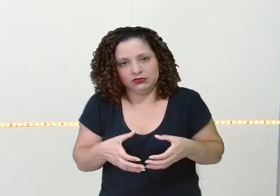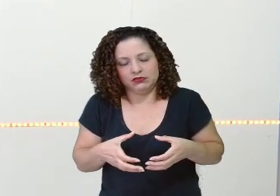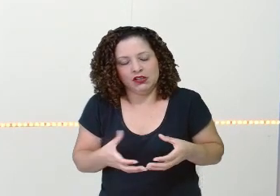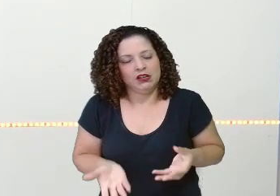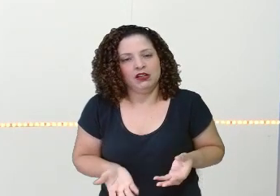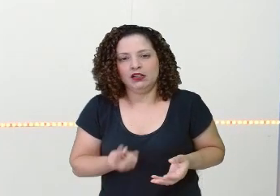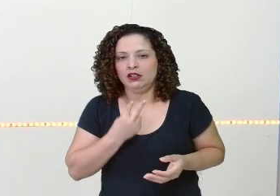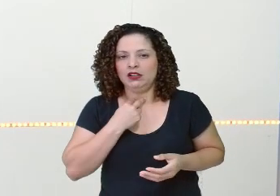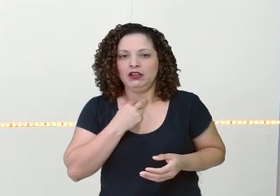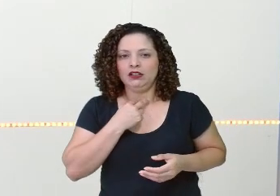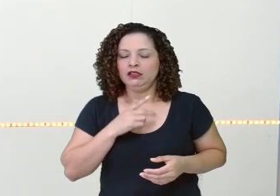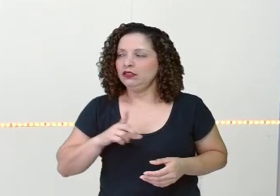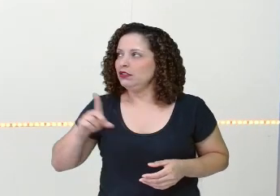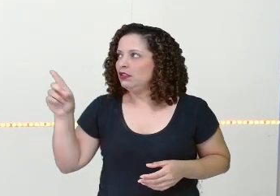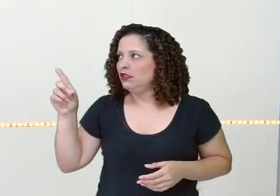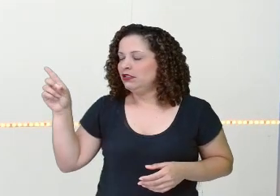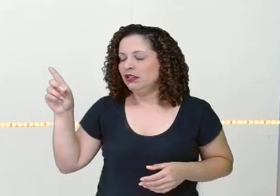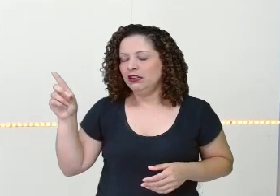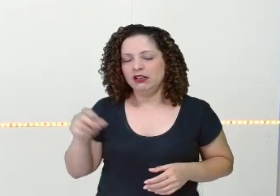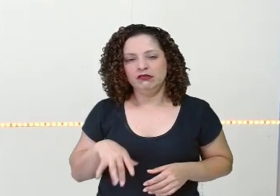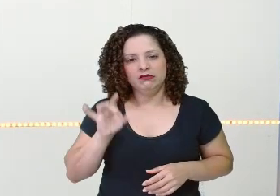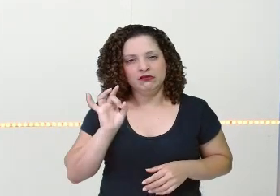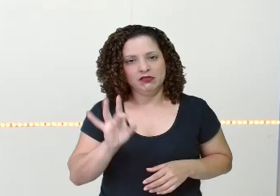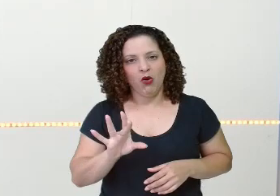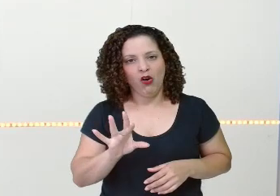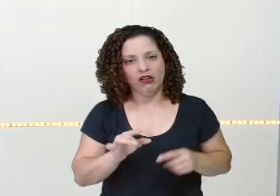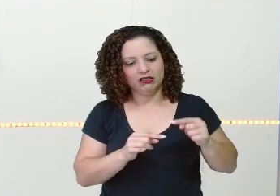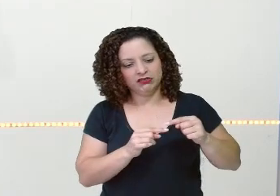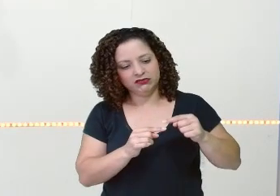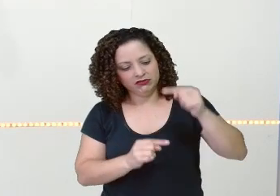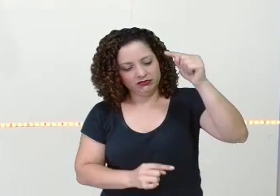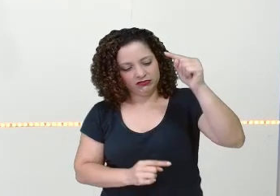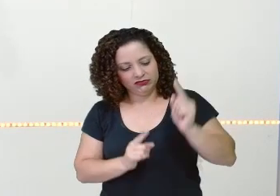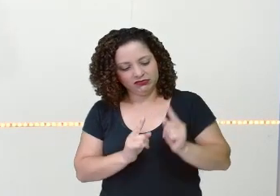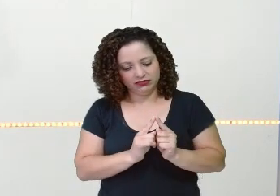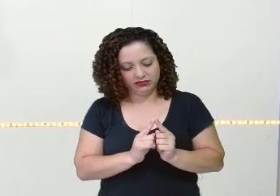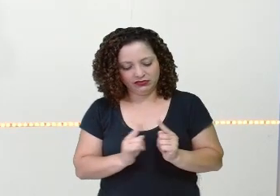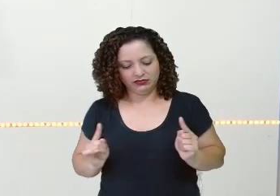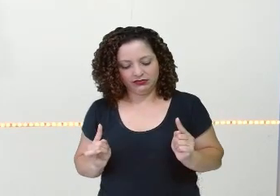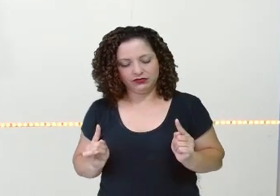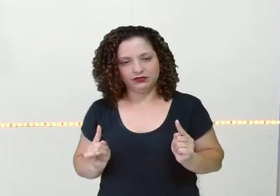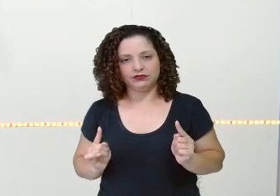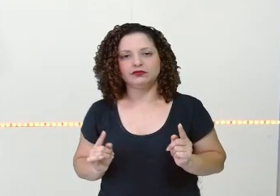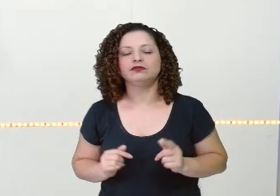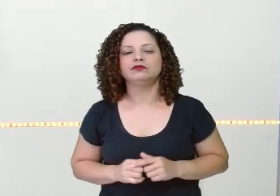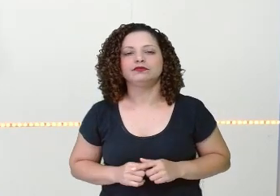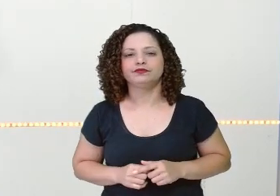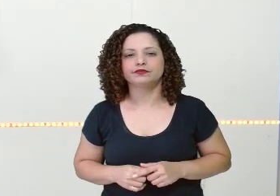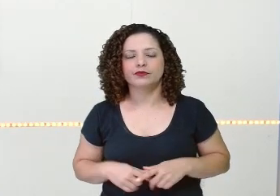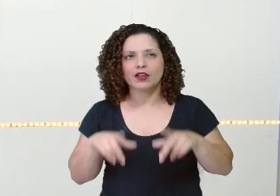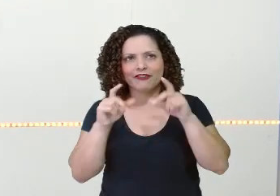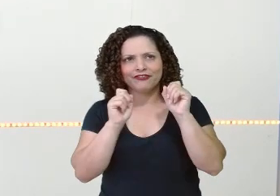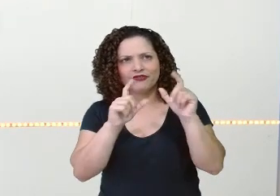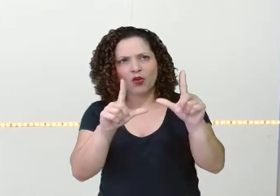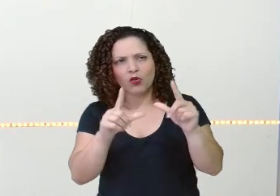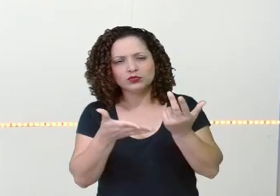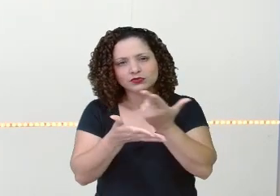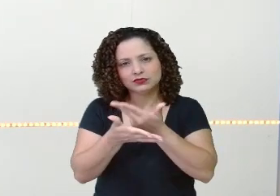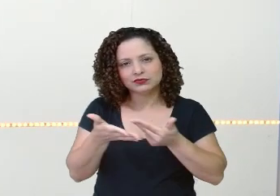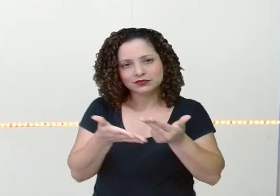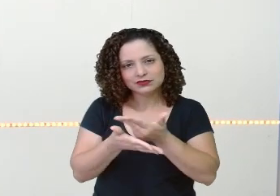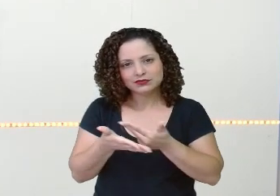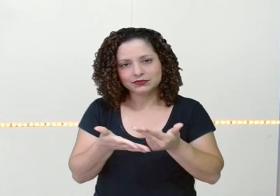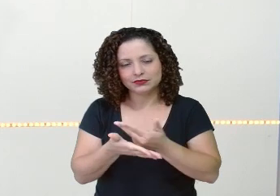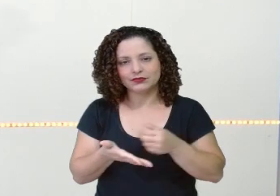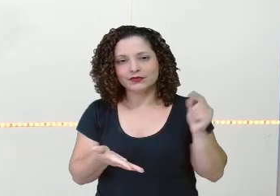imagem, tá? Essa é basicamente a diferença quando a gente observa uma fotografia, um desenho. Geralmente essas imagens